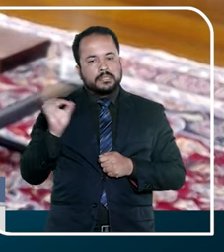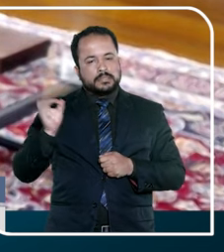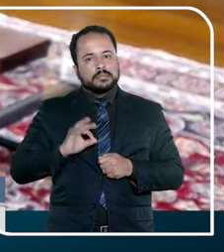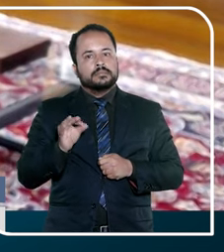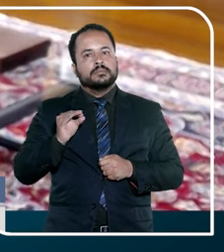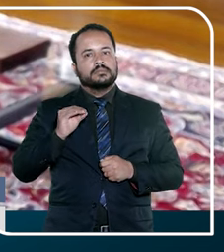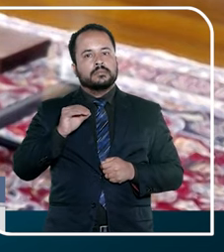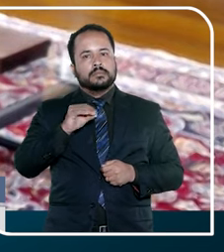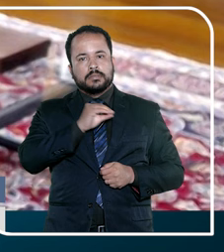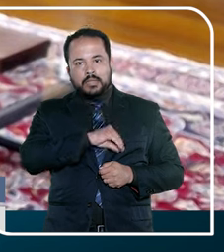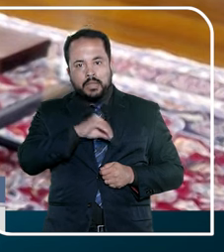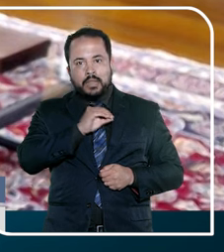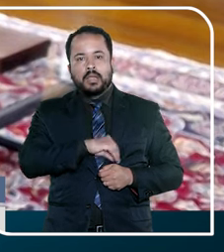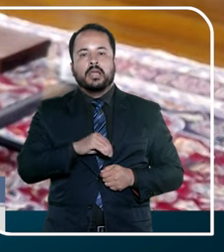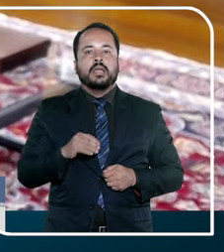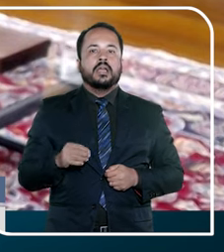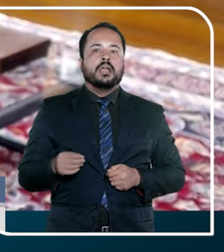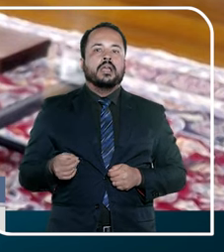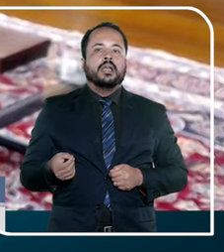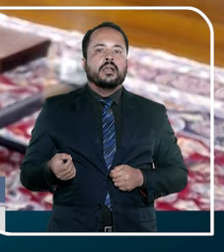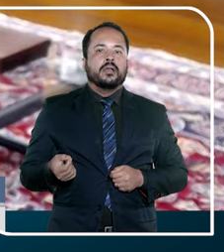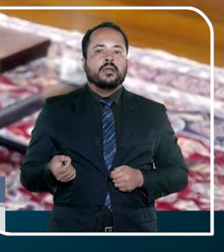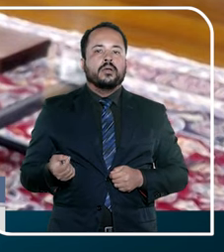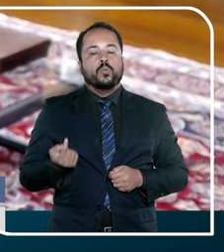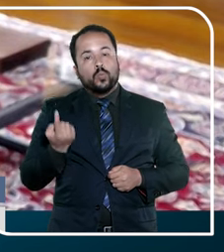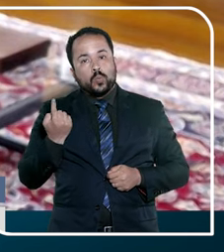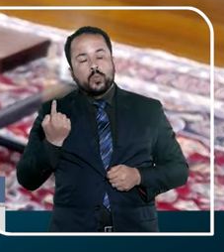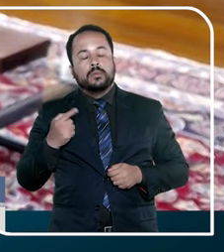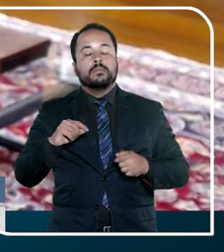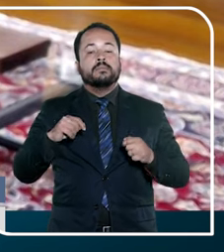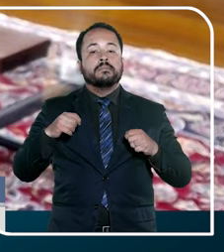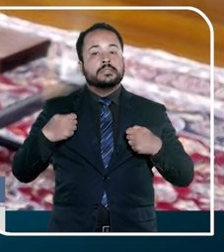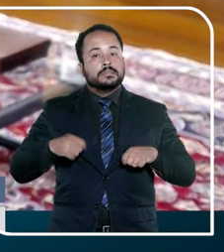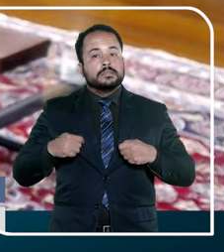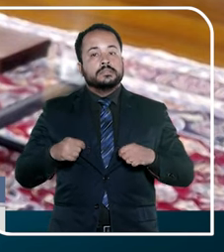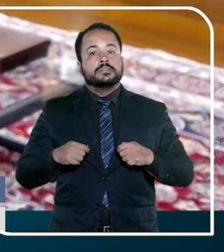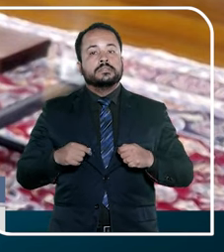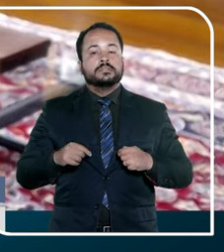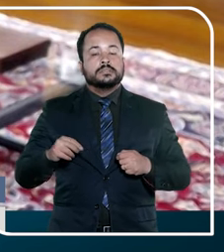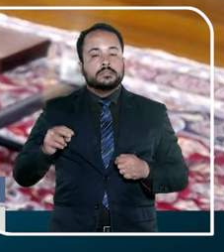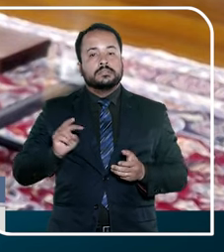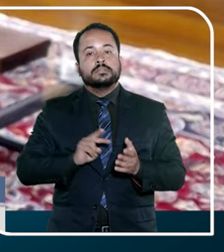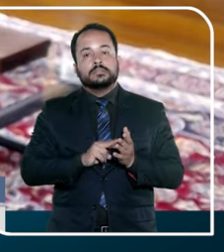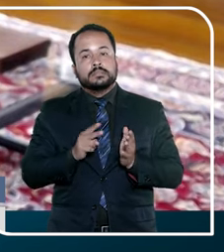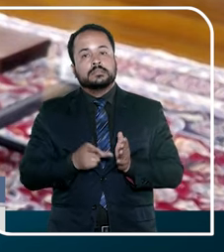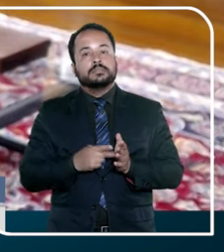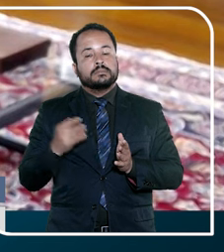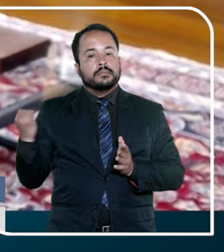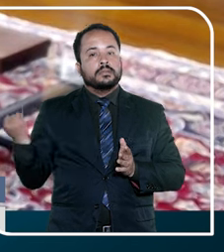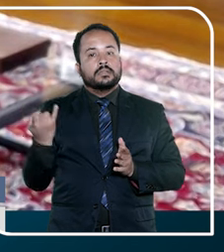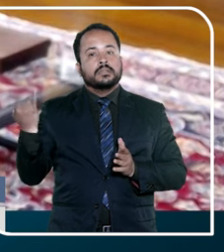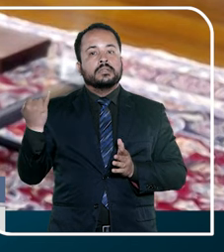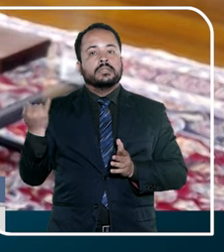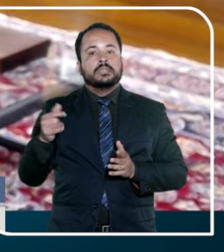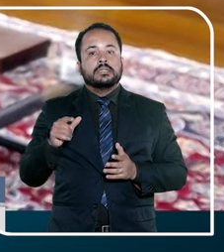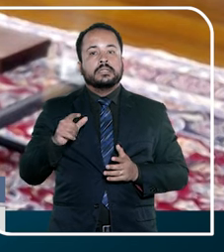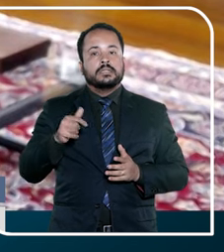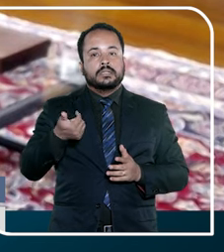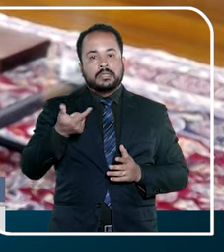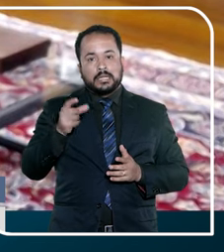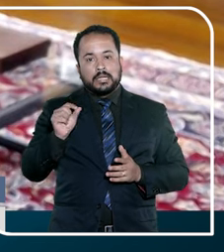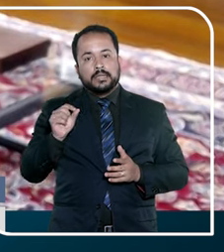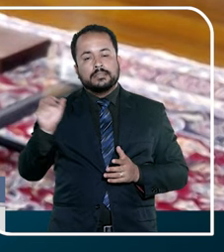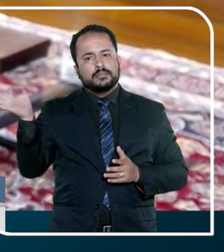para dizer que até este valor haveria significância após não ora 10% do salário mínimo hoje